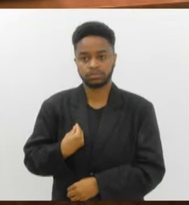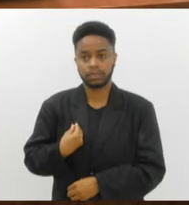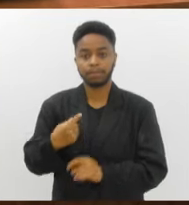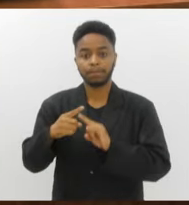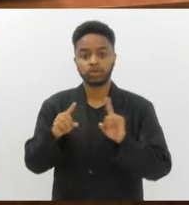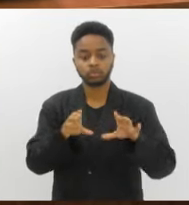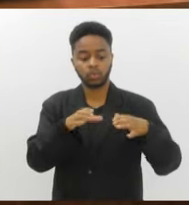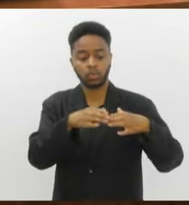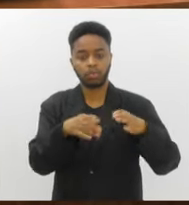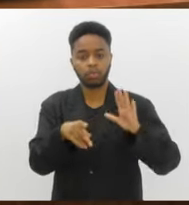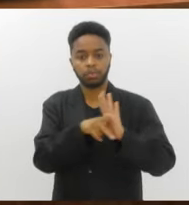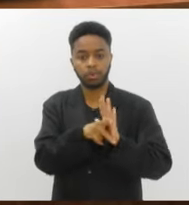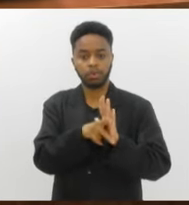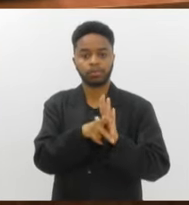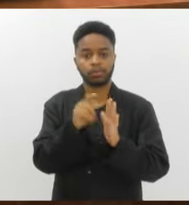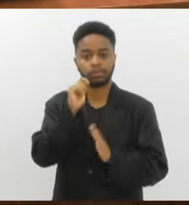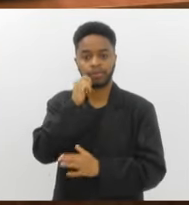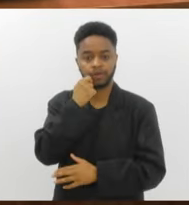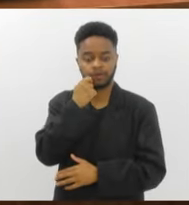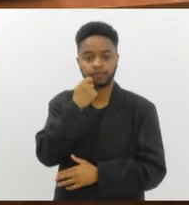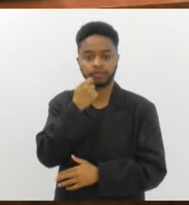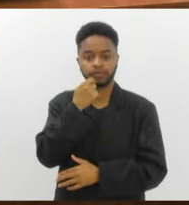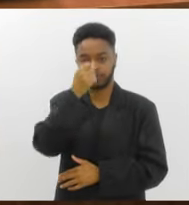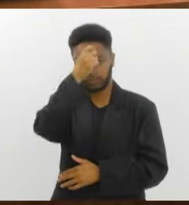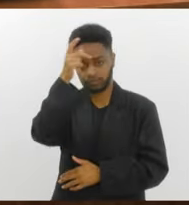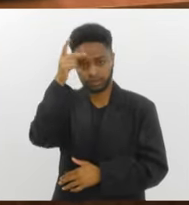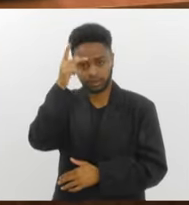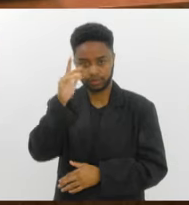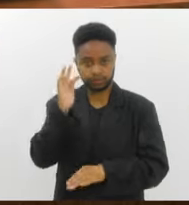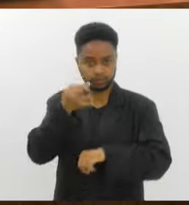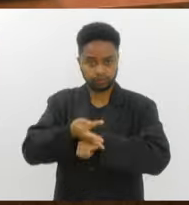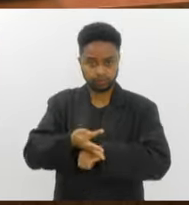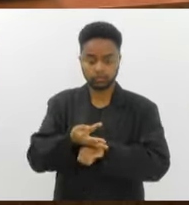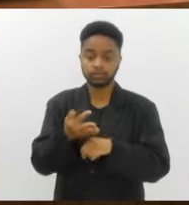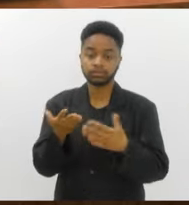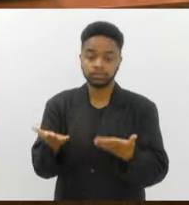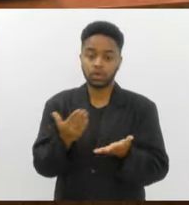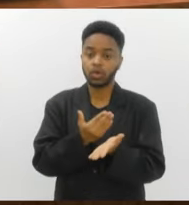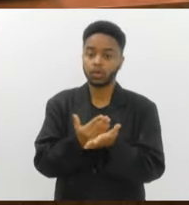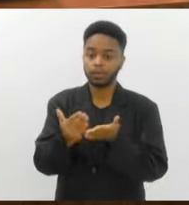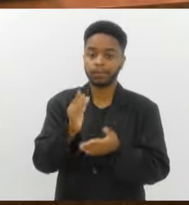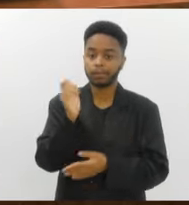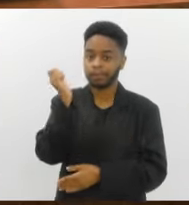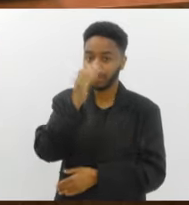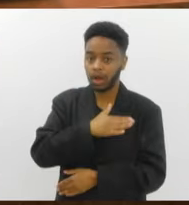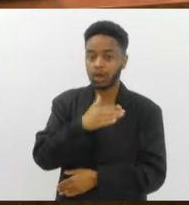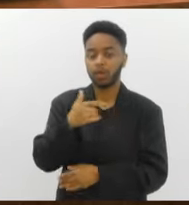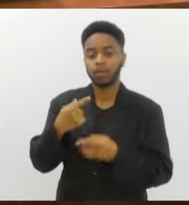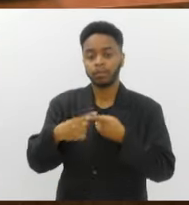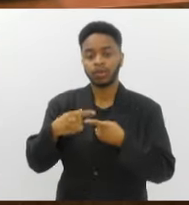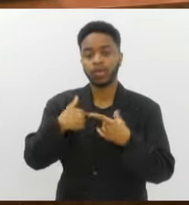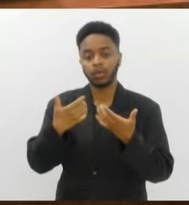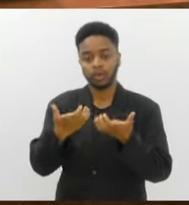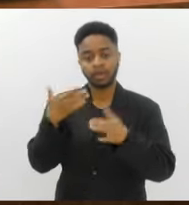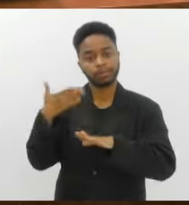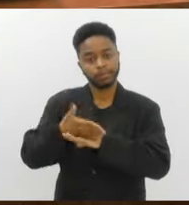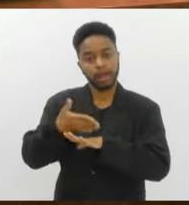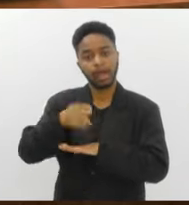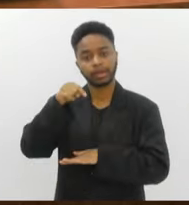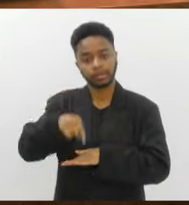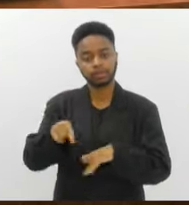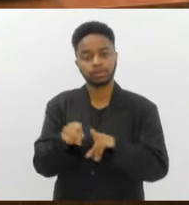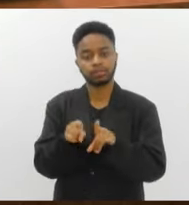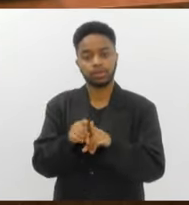senhor prefeito Eduardo Paes. Começaram mal, como sempre, já começaram gazetando. Eu quero que eles estejam aqui, inclusive, para